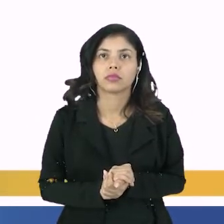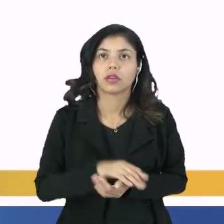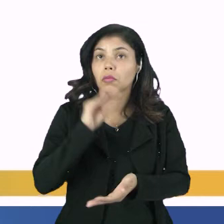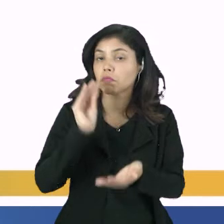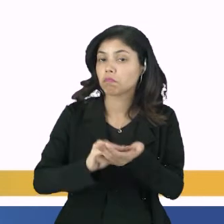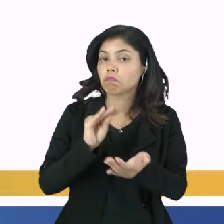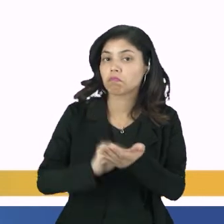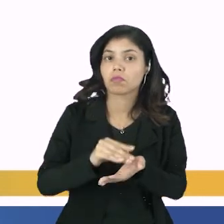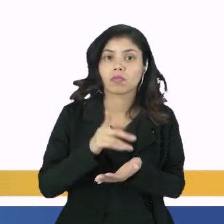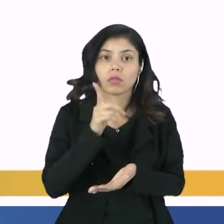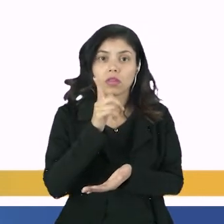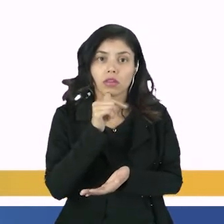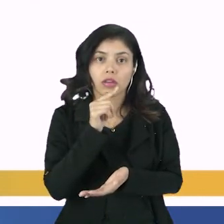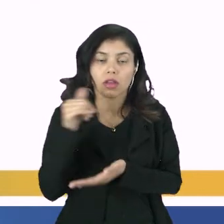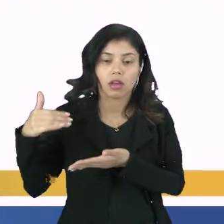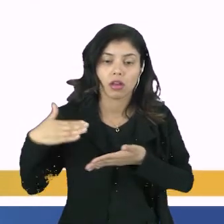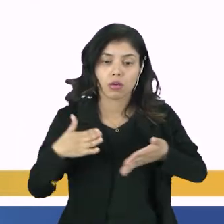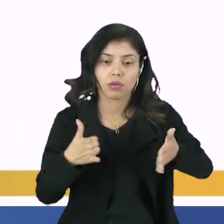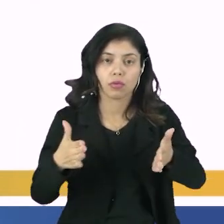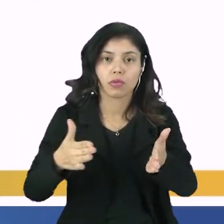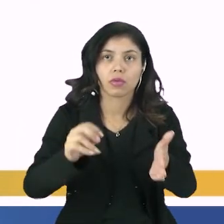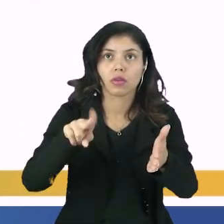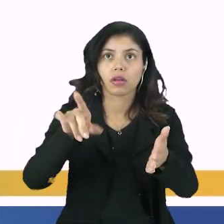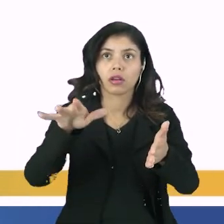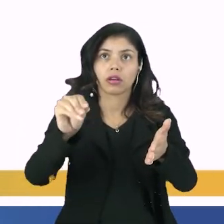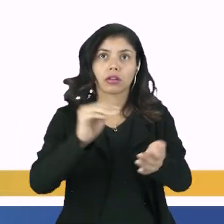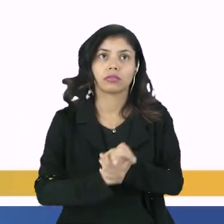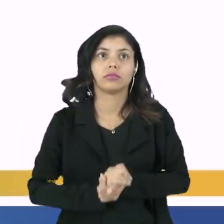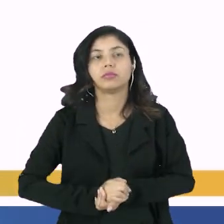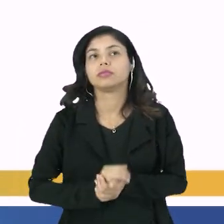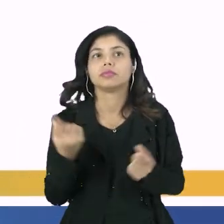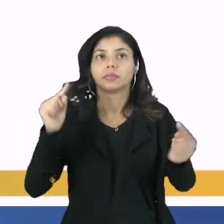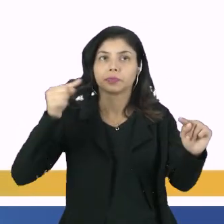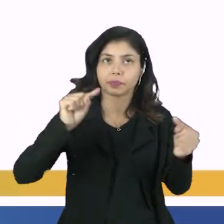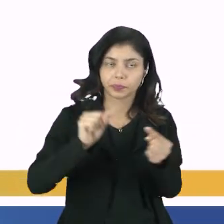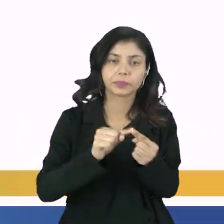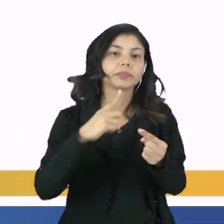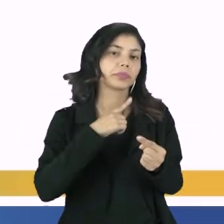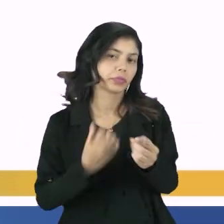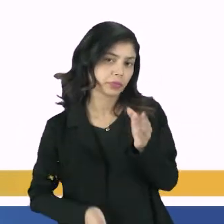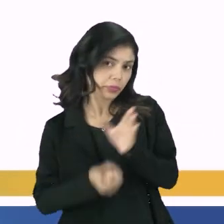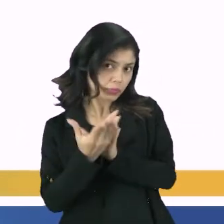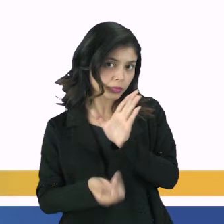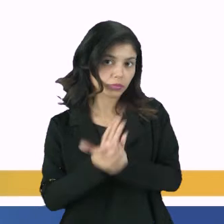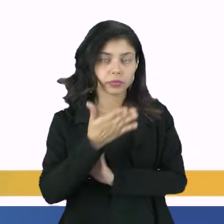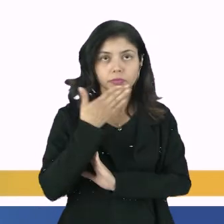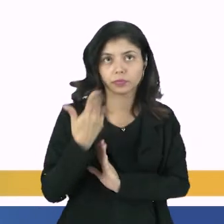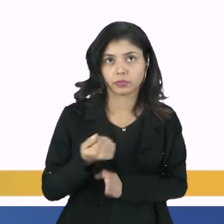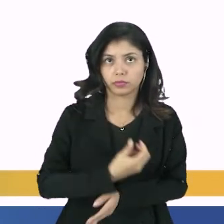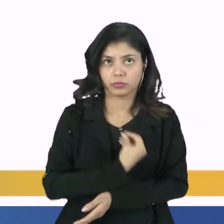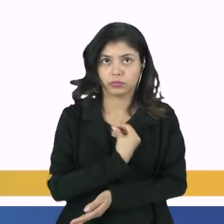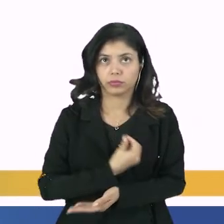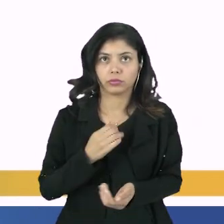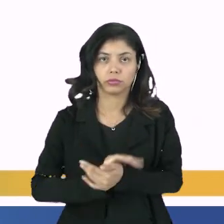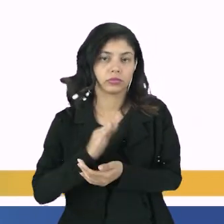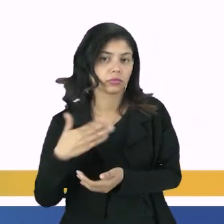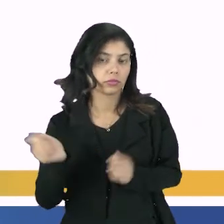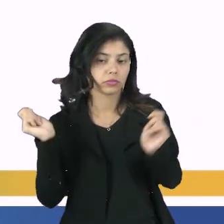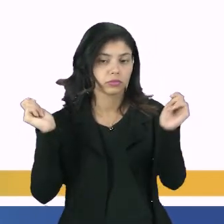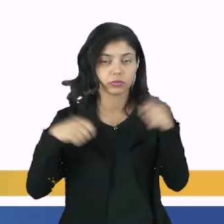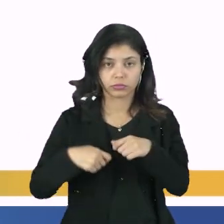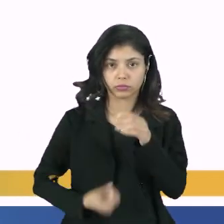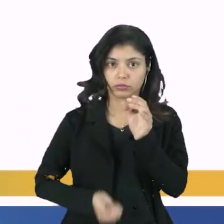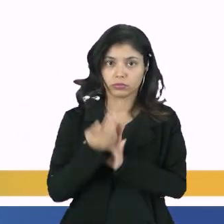sobras próximas ao rio Nilo. Então, essa fixação próxima ao rio, que dava uma garantia melhor de sobrevivência, foi como surgiu a